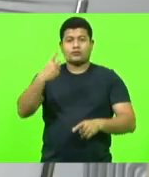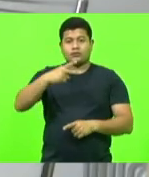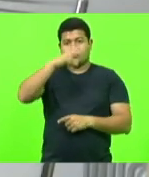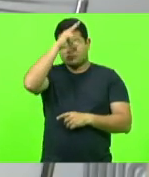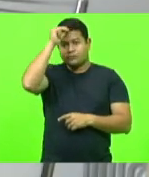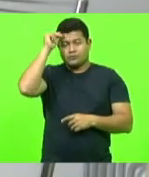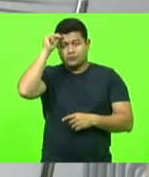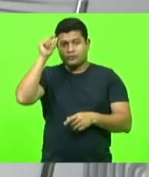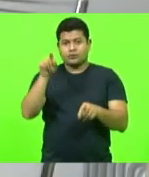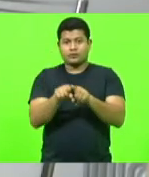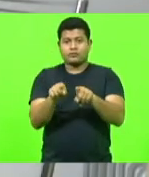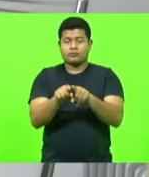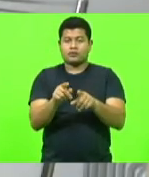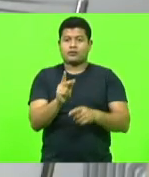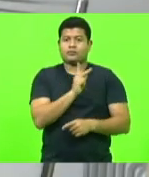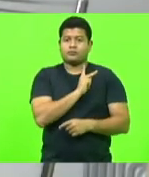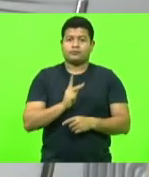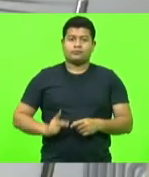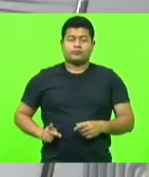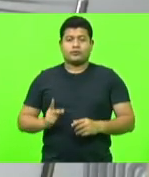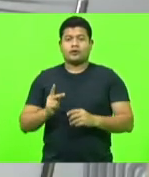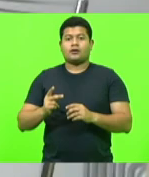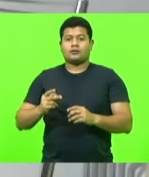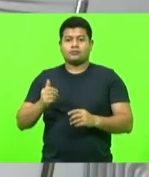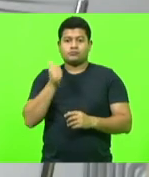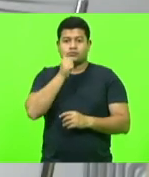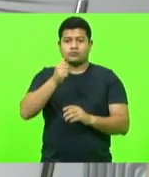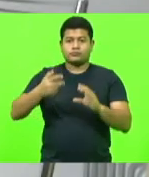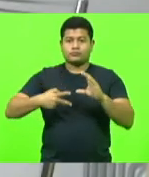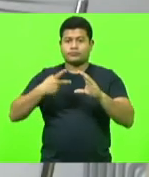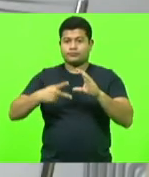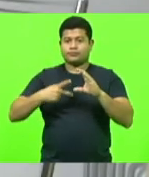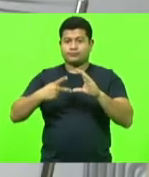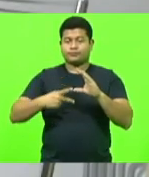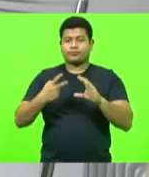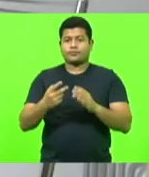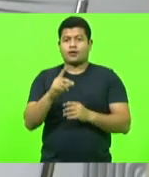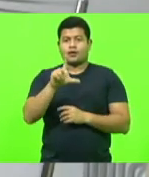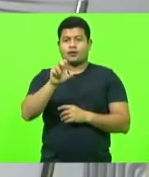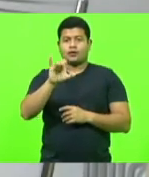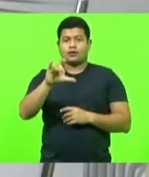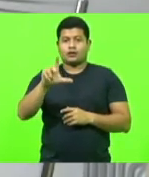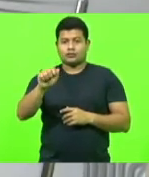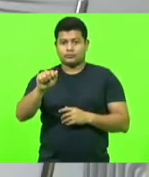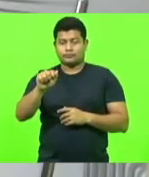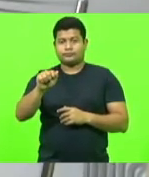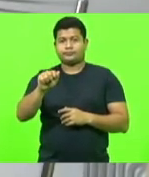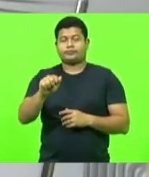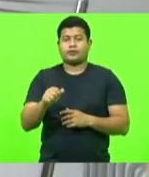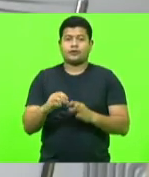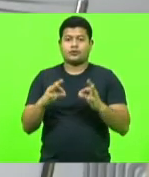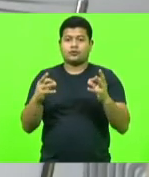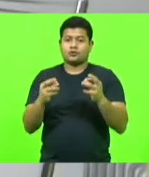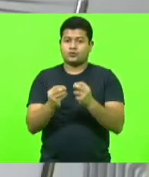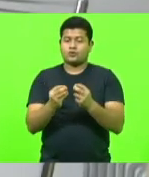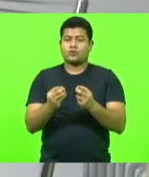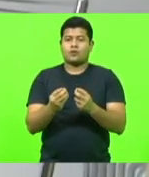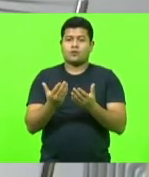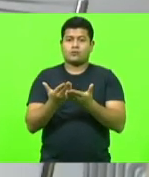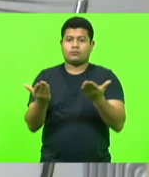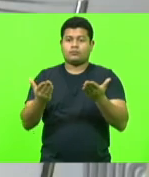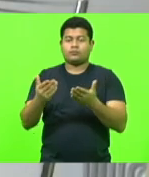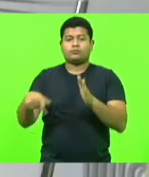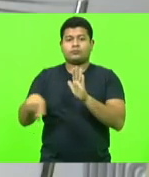da presidente da Câmara de Vereadores, a Leila, também a todos os munícipes, deste